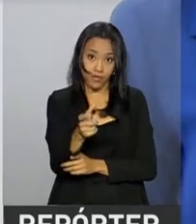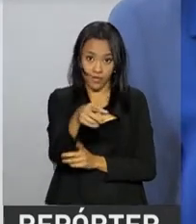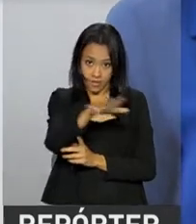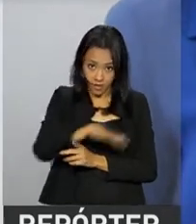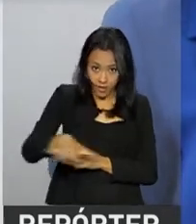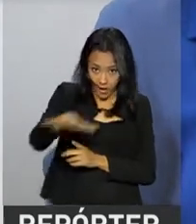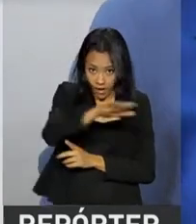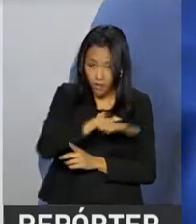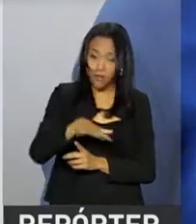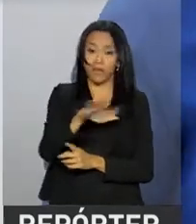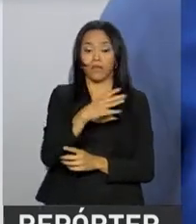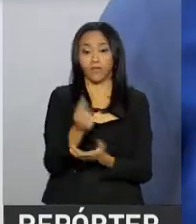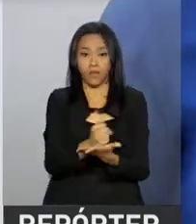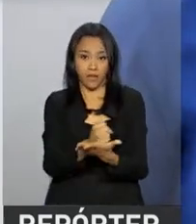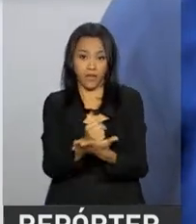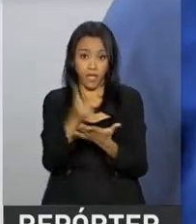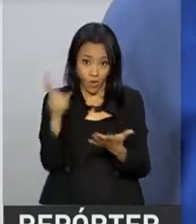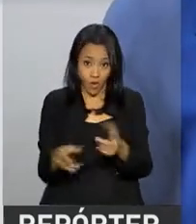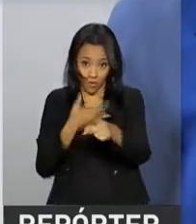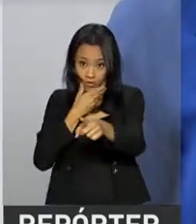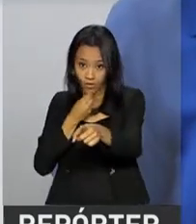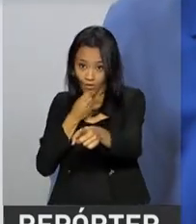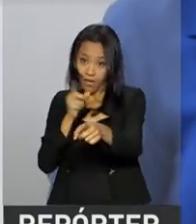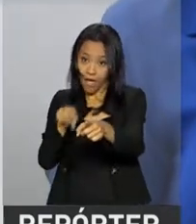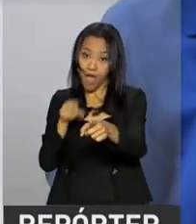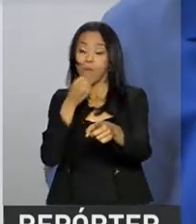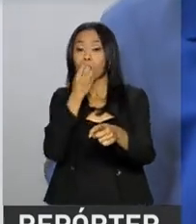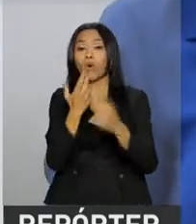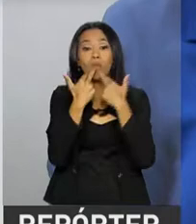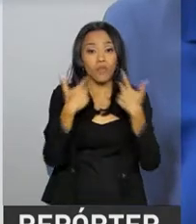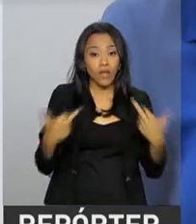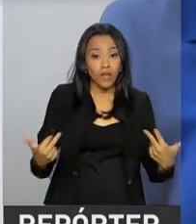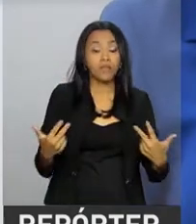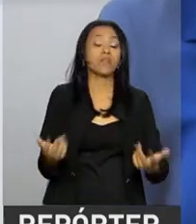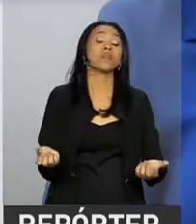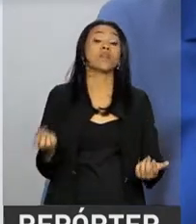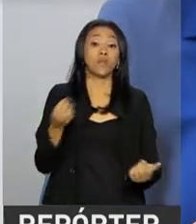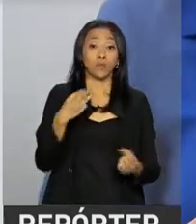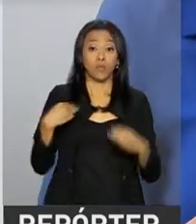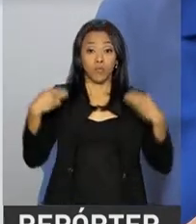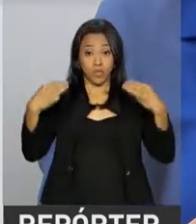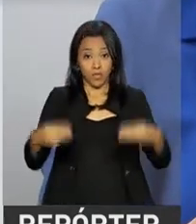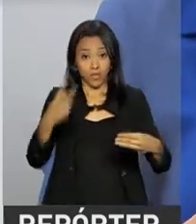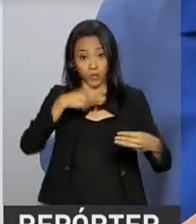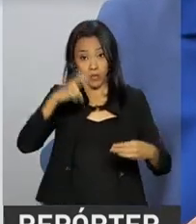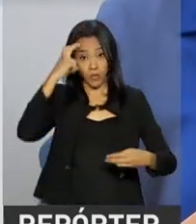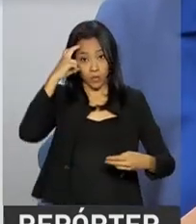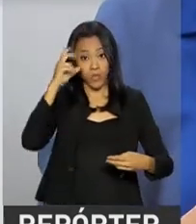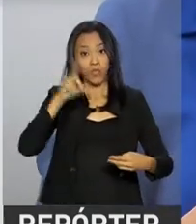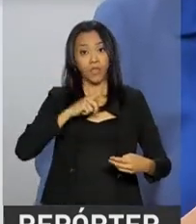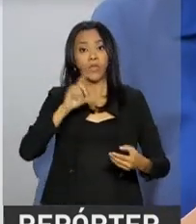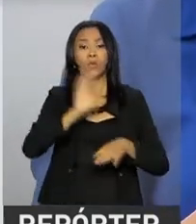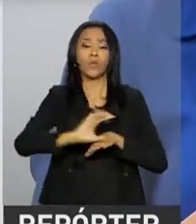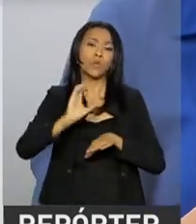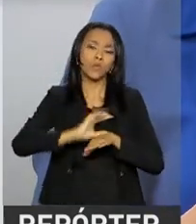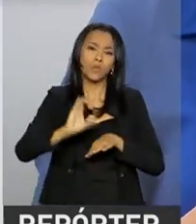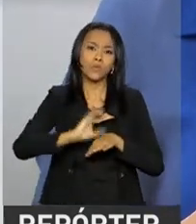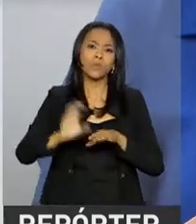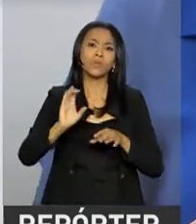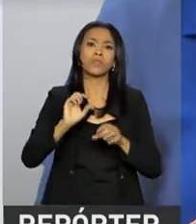games como arthur uma boa notícia o ministério da cultura disponibilizou cursos na modalidade